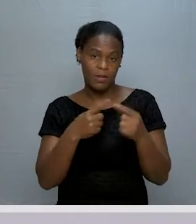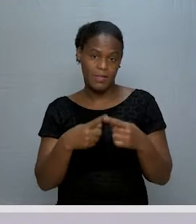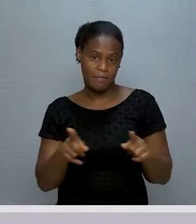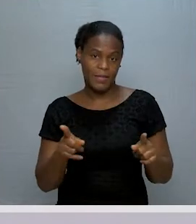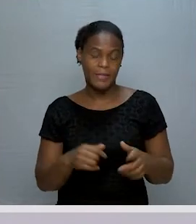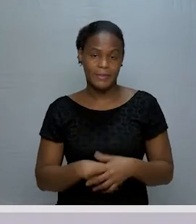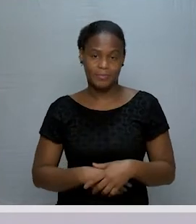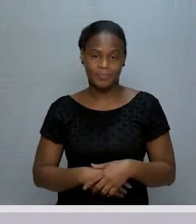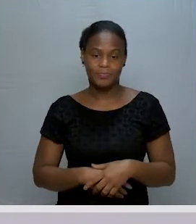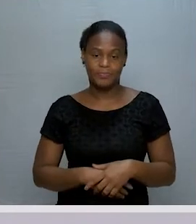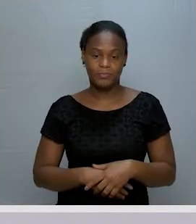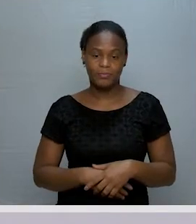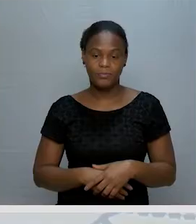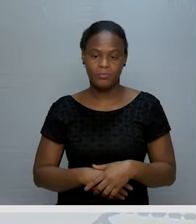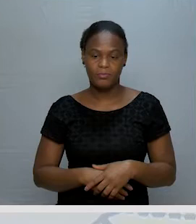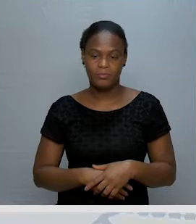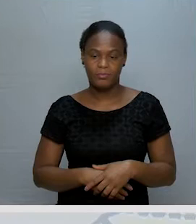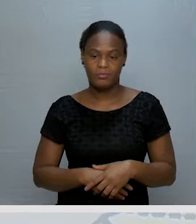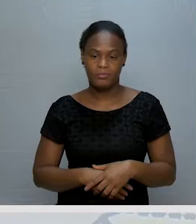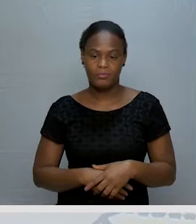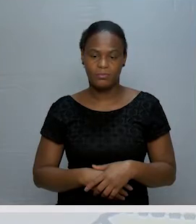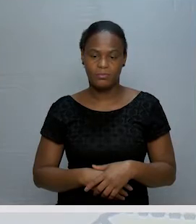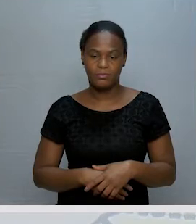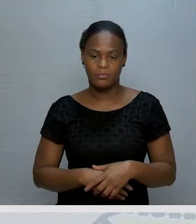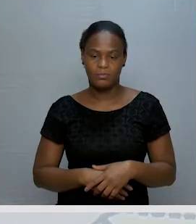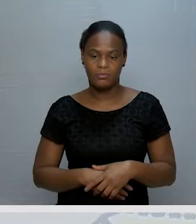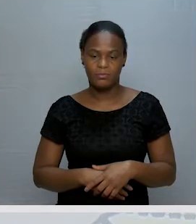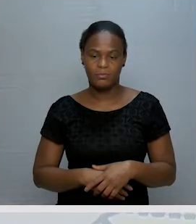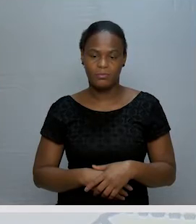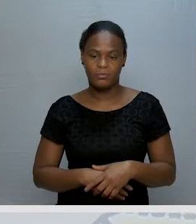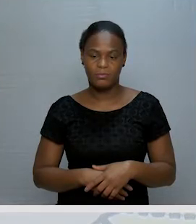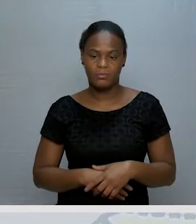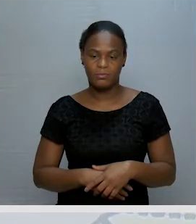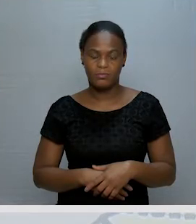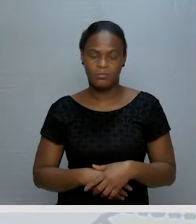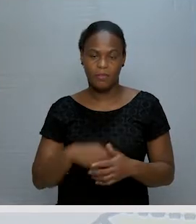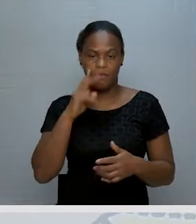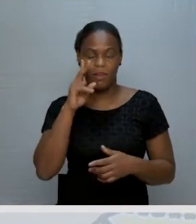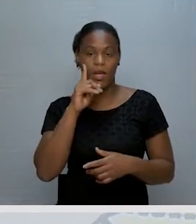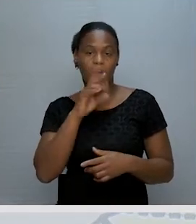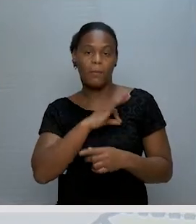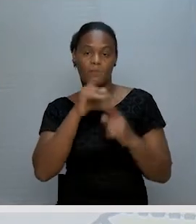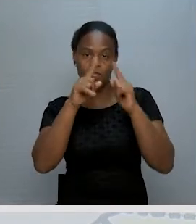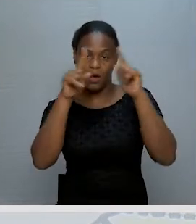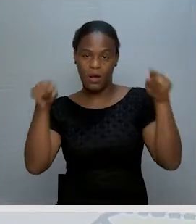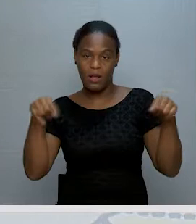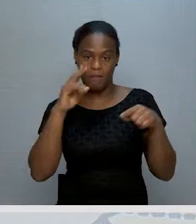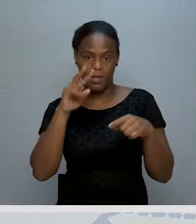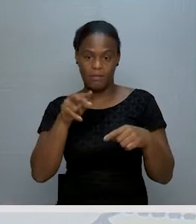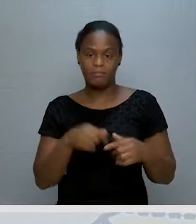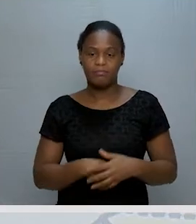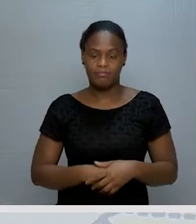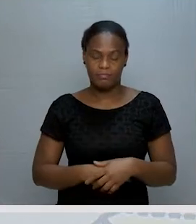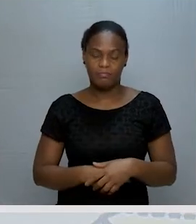denominadores diferentes. Então, temos 1 menos